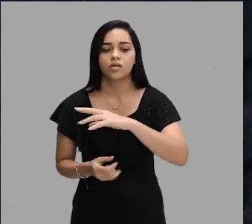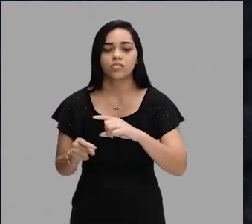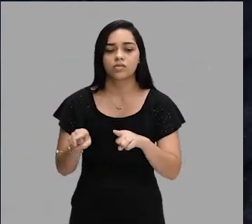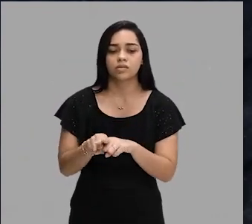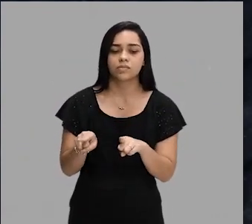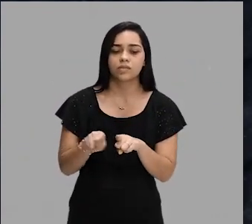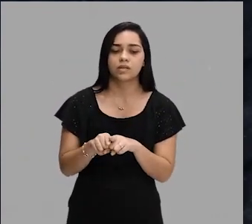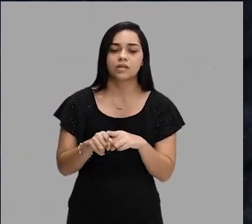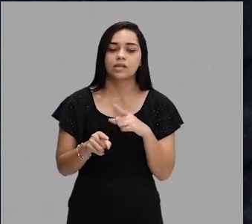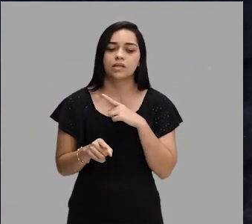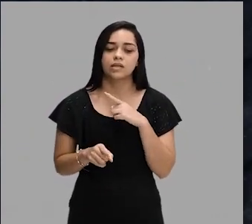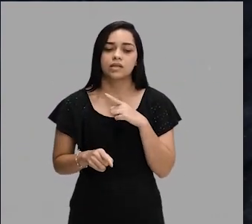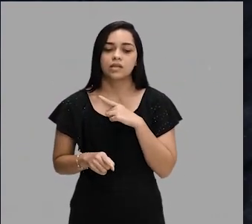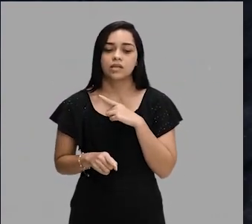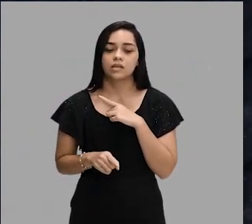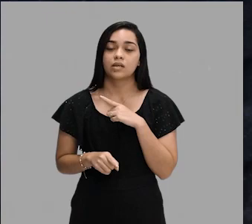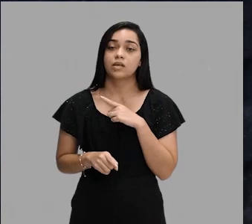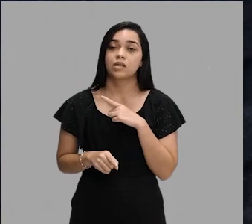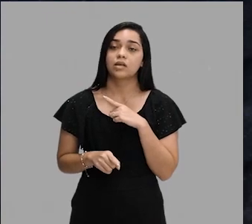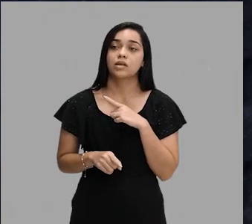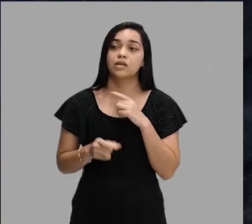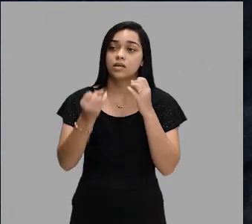um trecho regionalista,